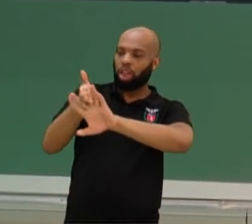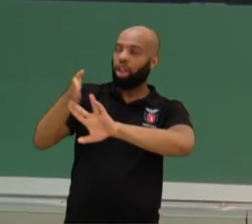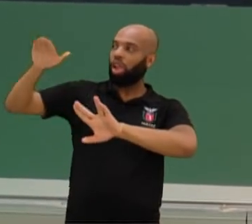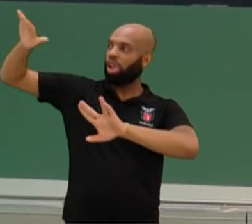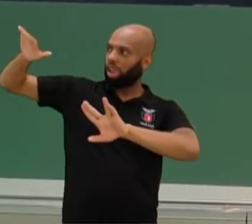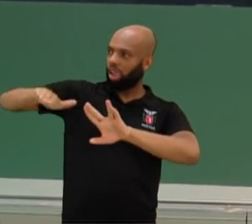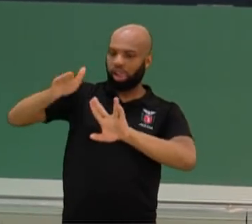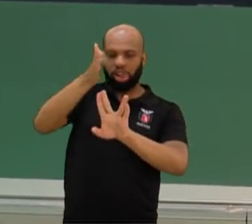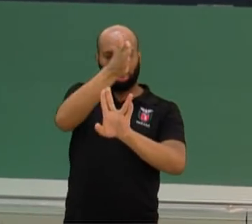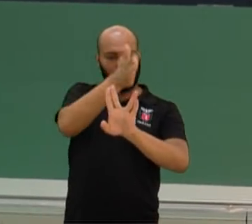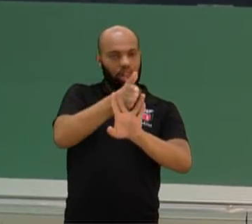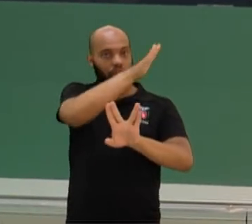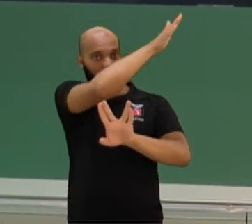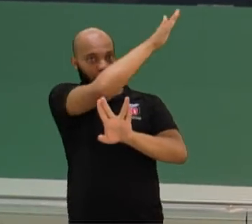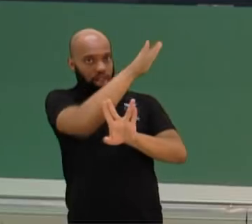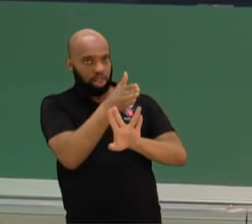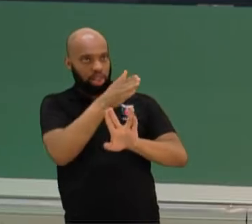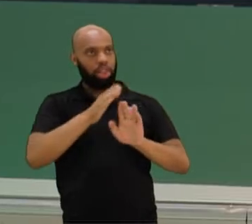formam